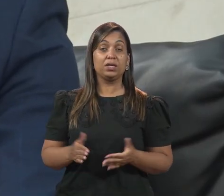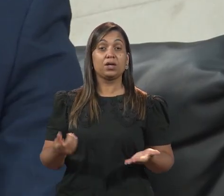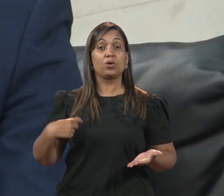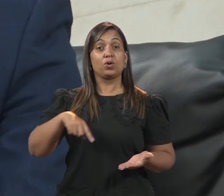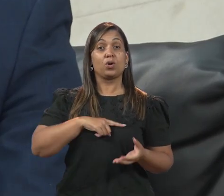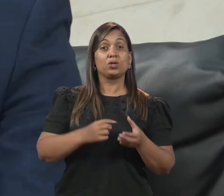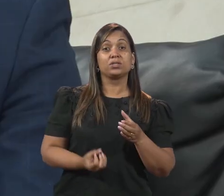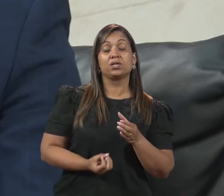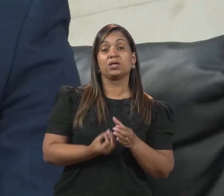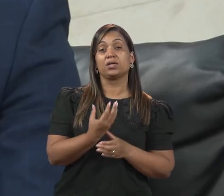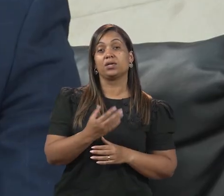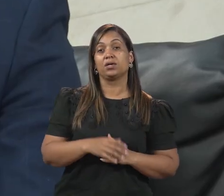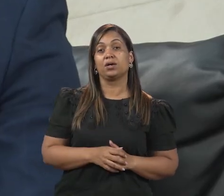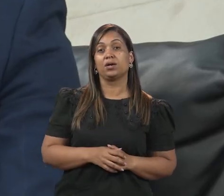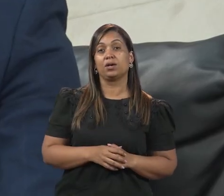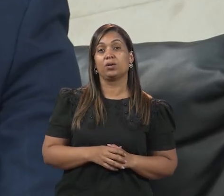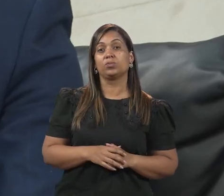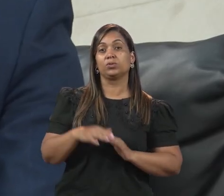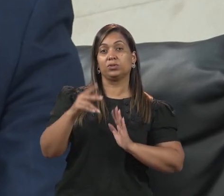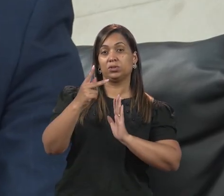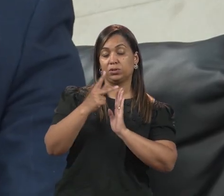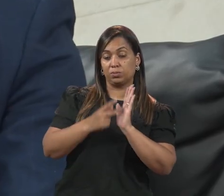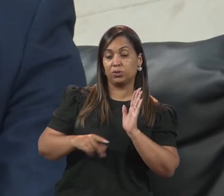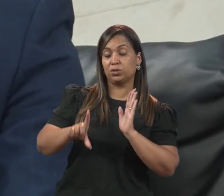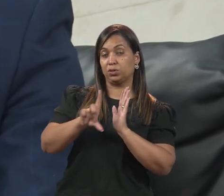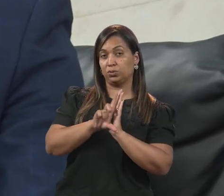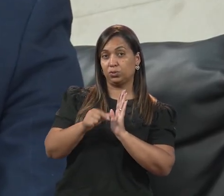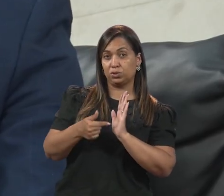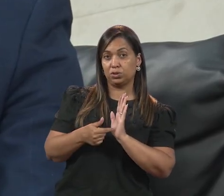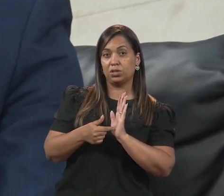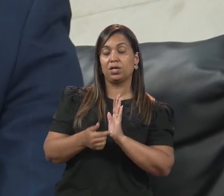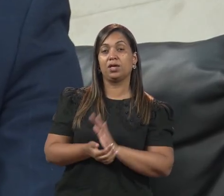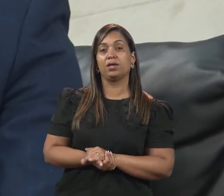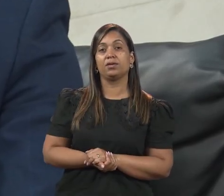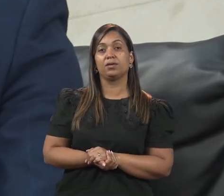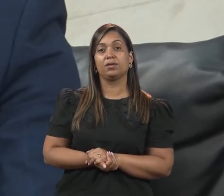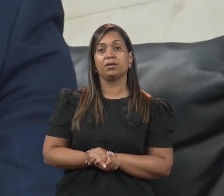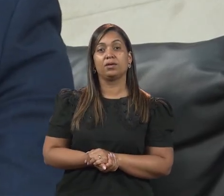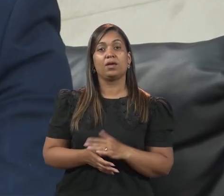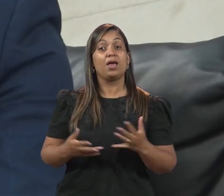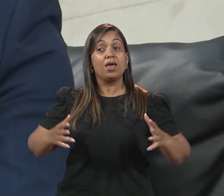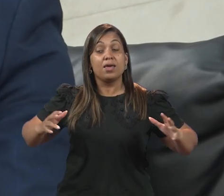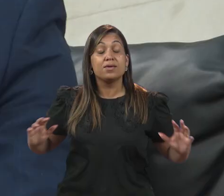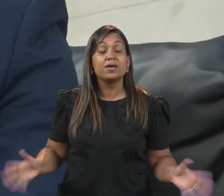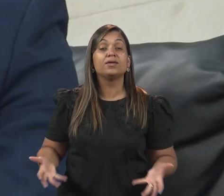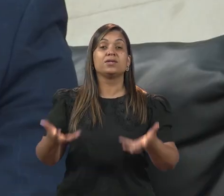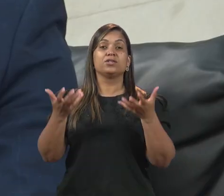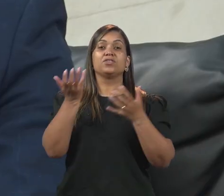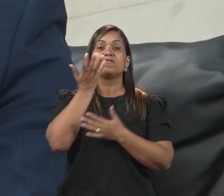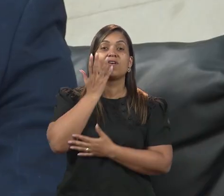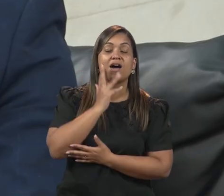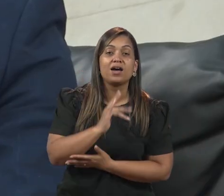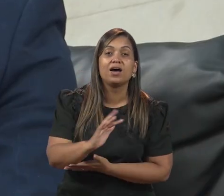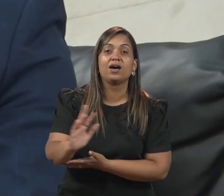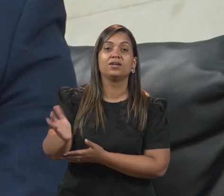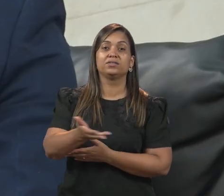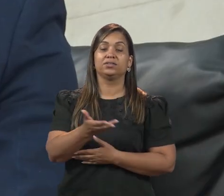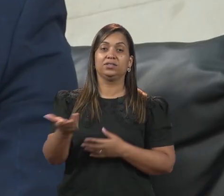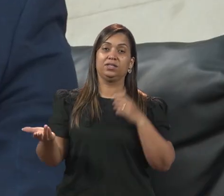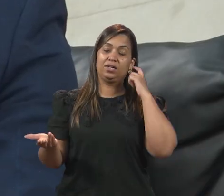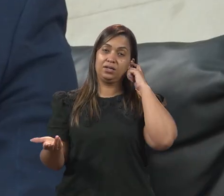quando nós criamos esse projeto de lei, agora uma lei aprovada, é incentivar as crianças da rede